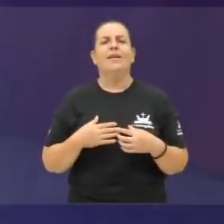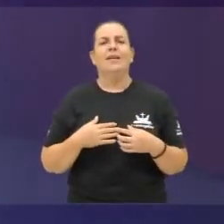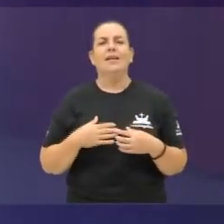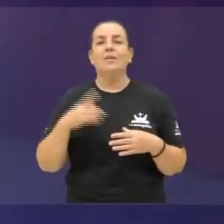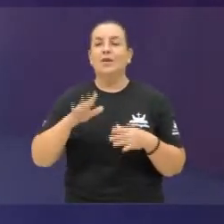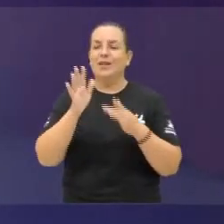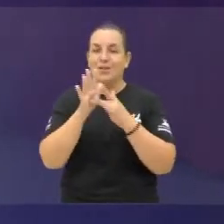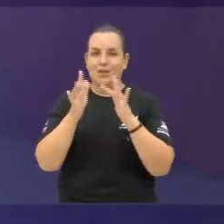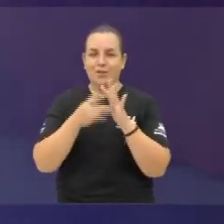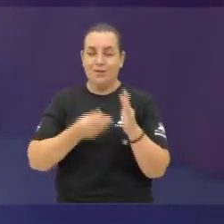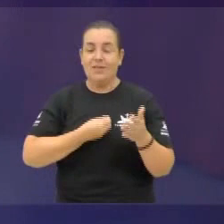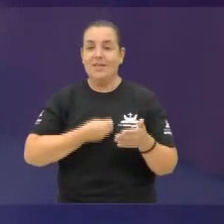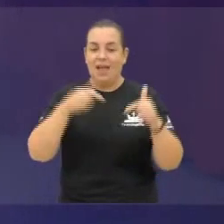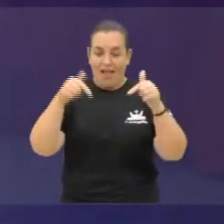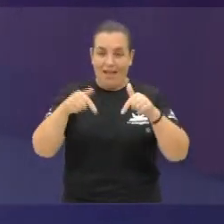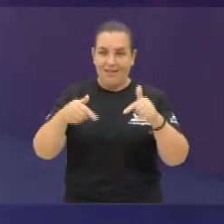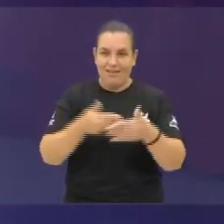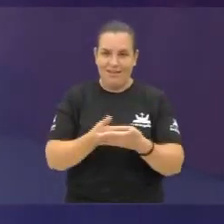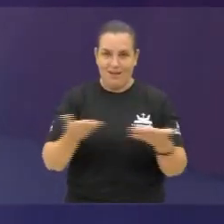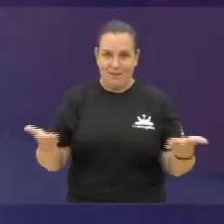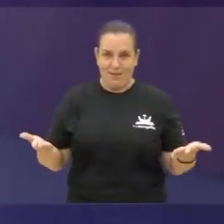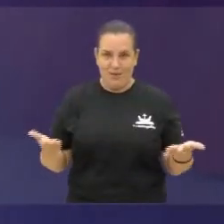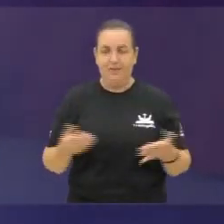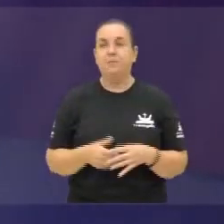Porque Jesus está aqui.